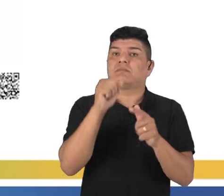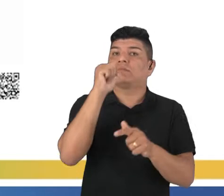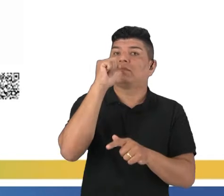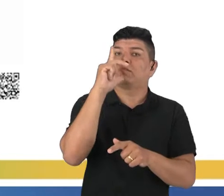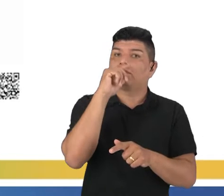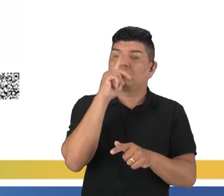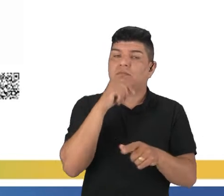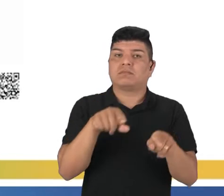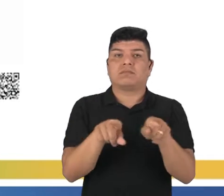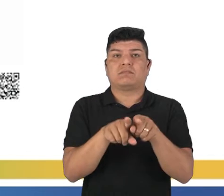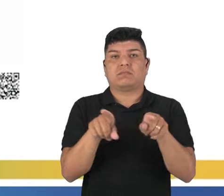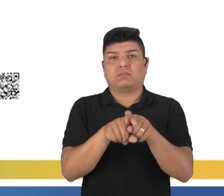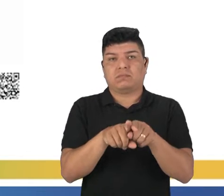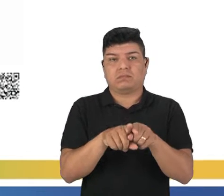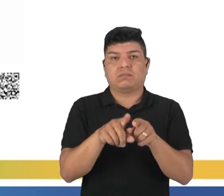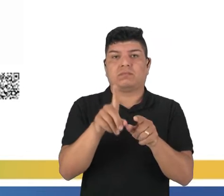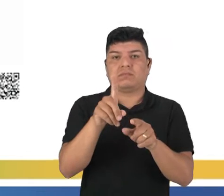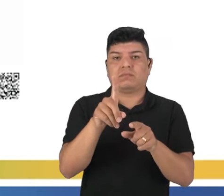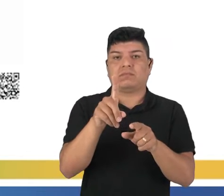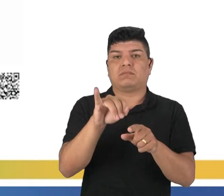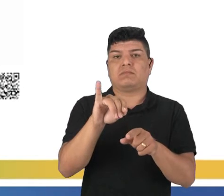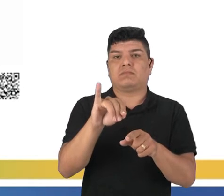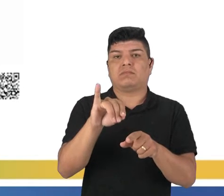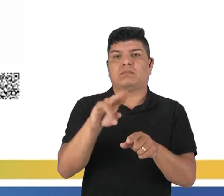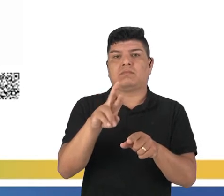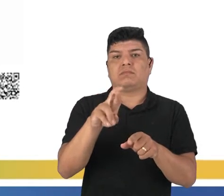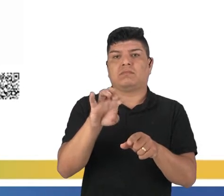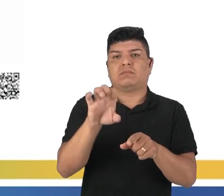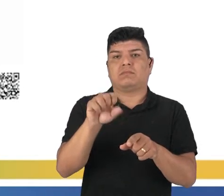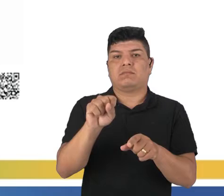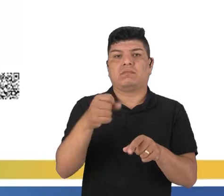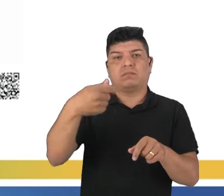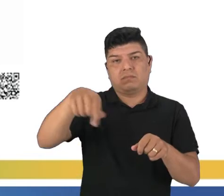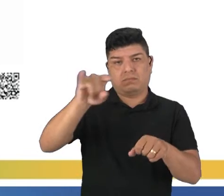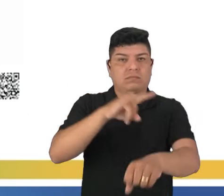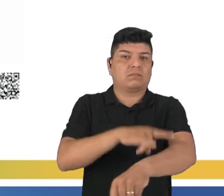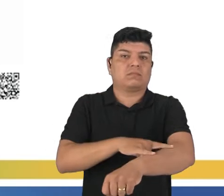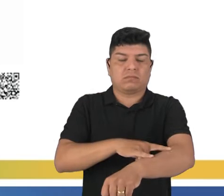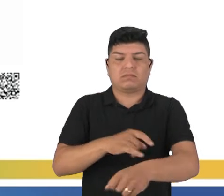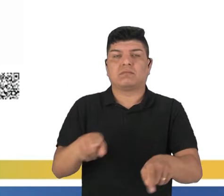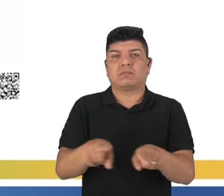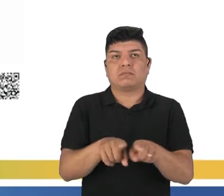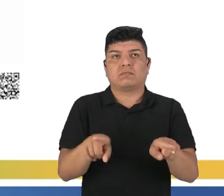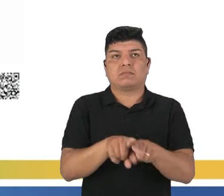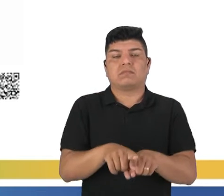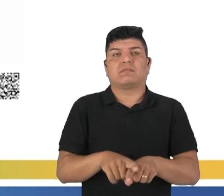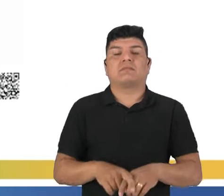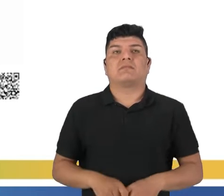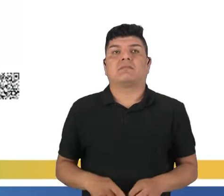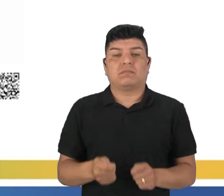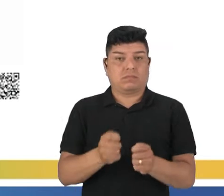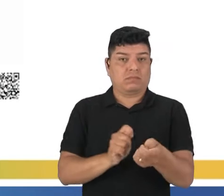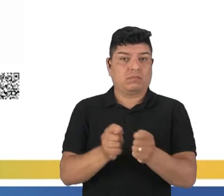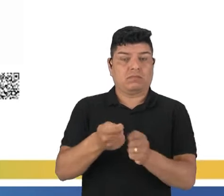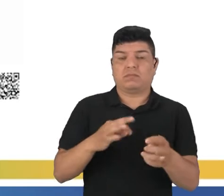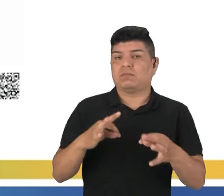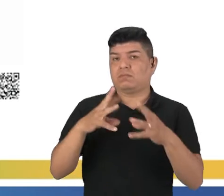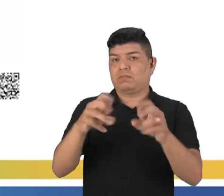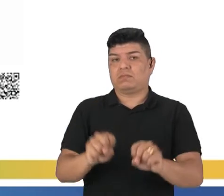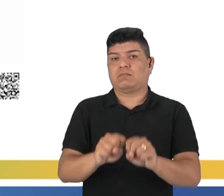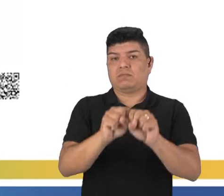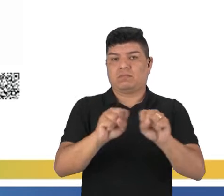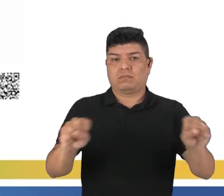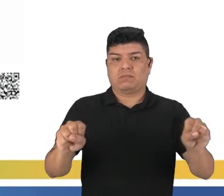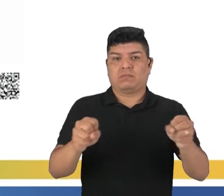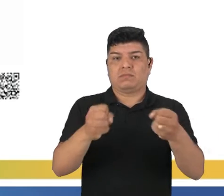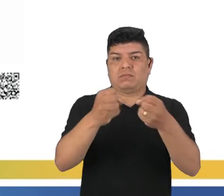água, a diurese, quando a gente precisa ir ao banheiro, né? E regula também todo o nosso